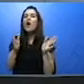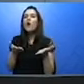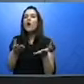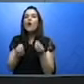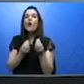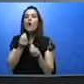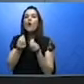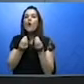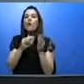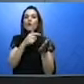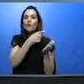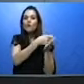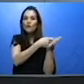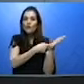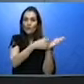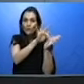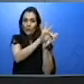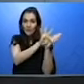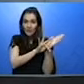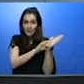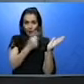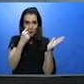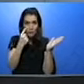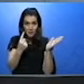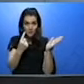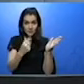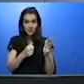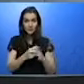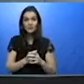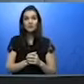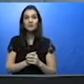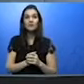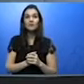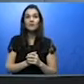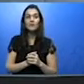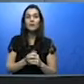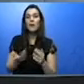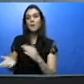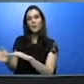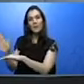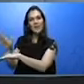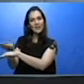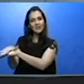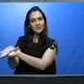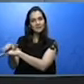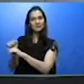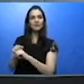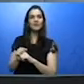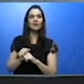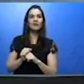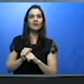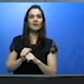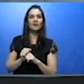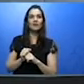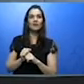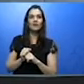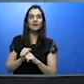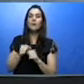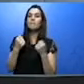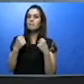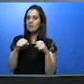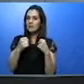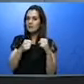perguntinhas aqui do nosso material. Então, vamos lá. Mona Lisa, tá? Começando com o